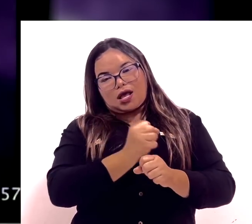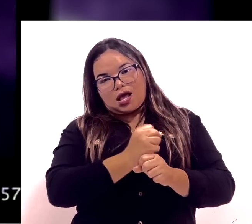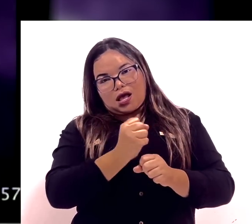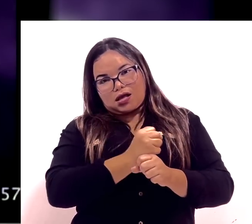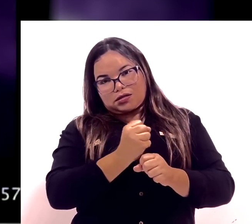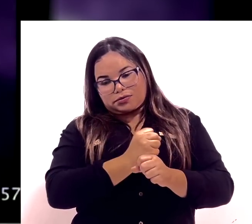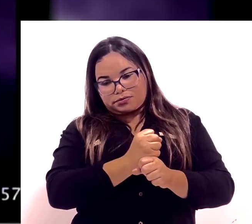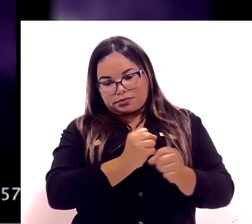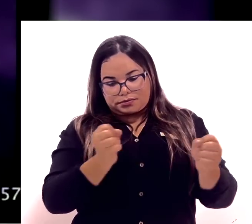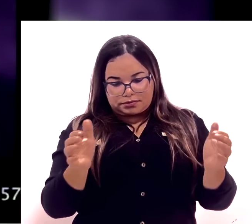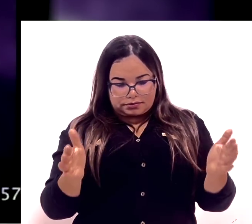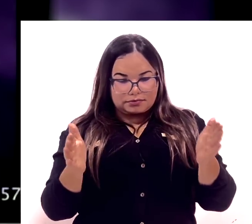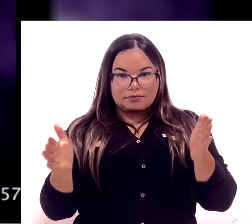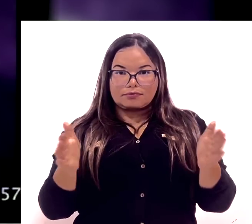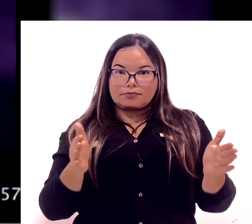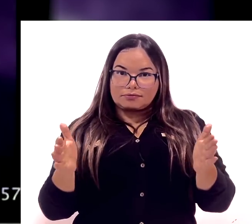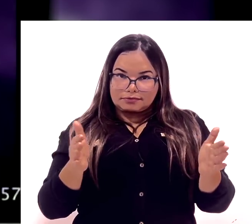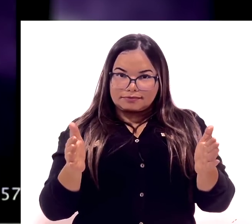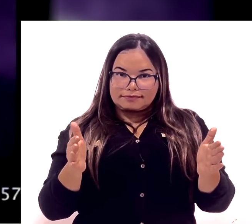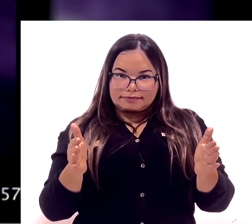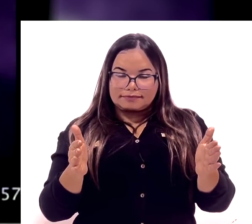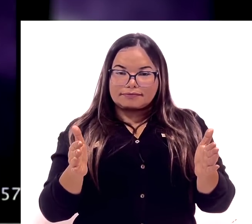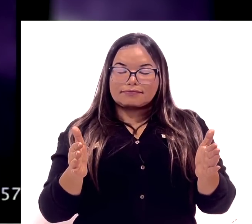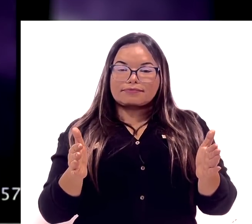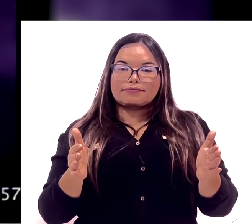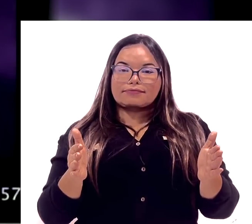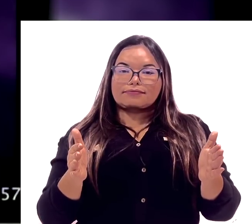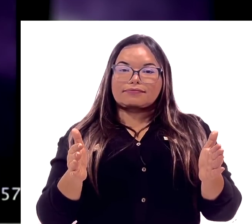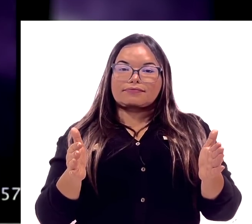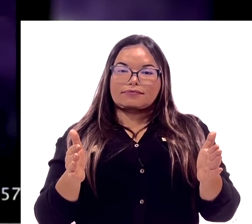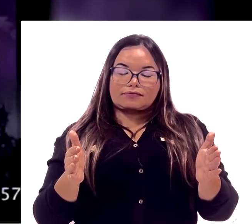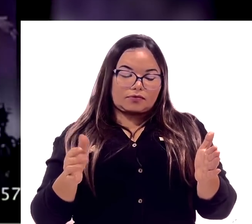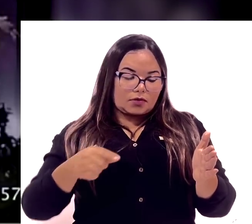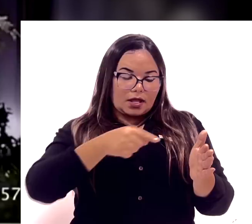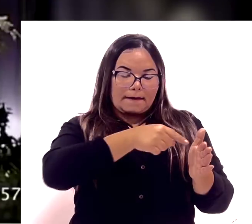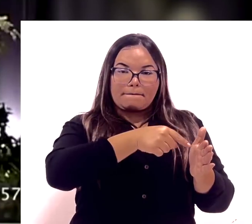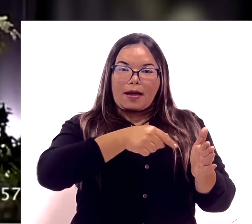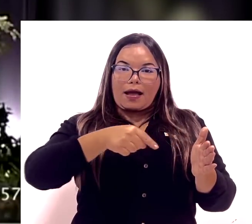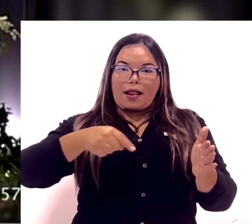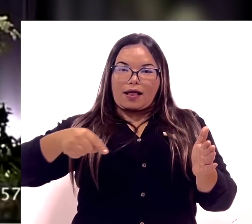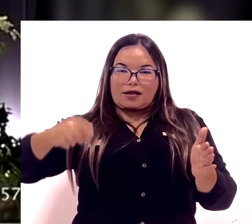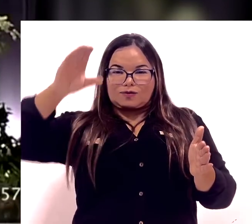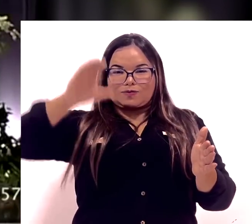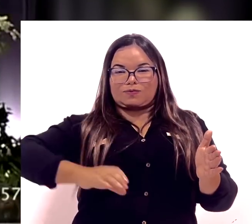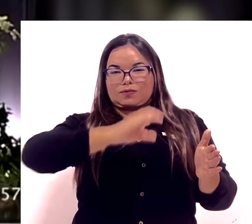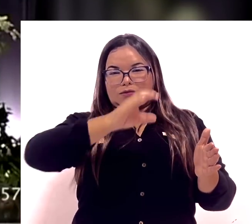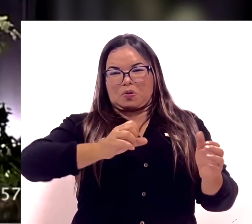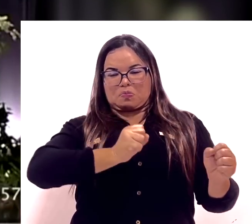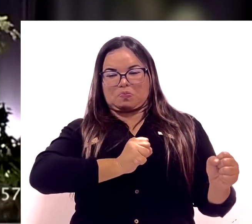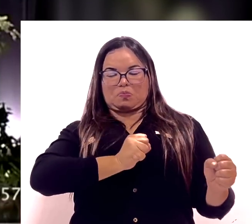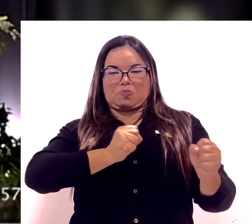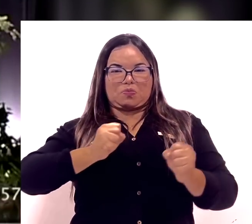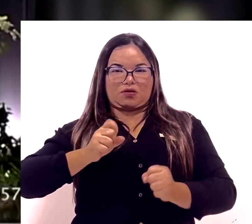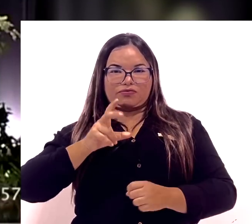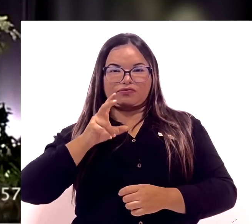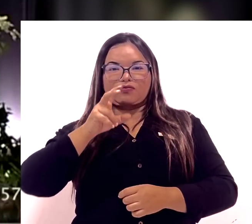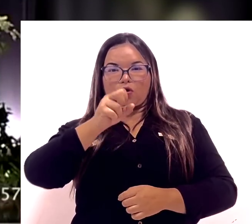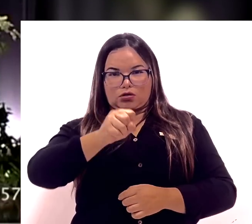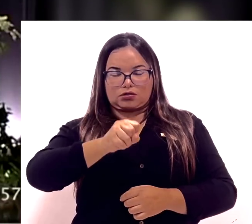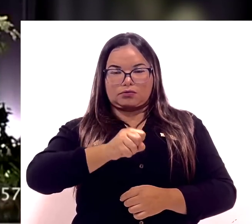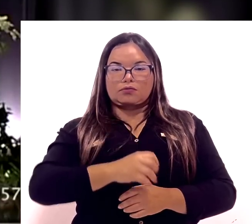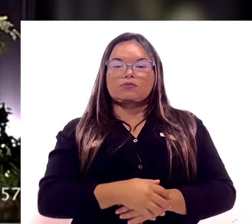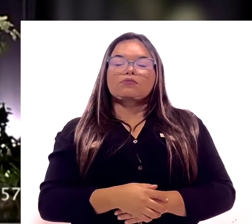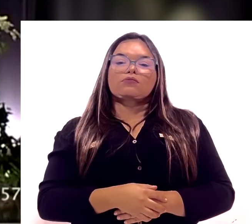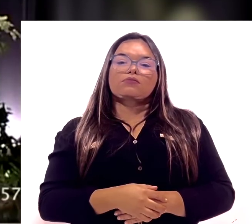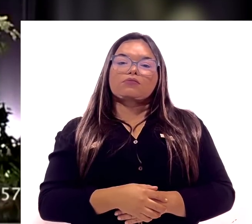estavam baseados em 1260 dias, que é o mesmo que dizer 3 anos e meio proféticos, é o